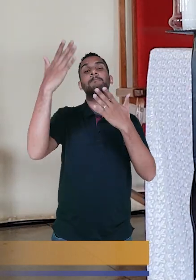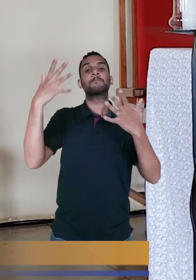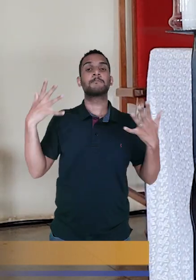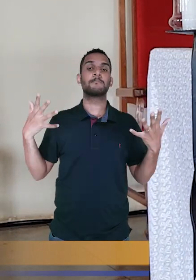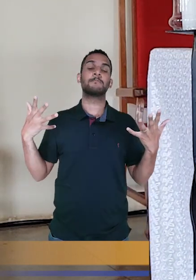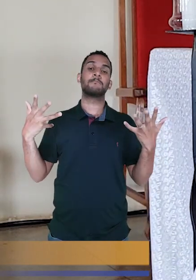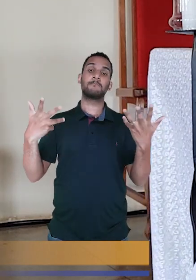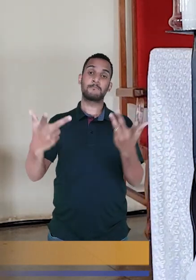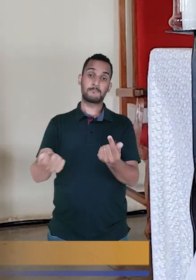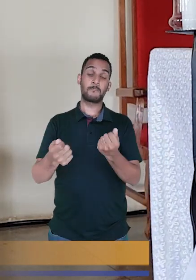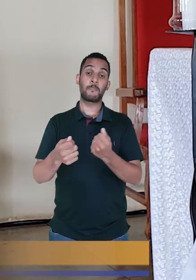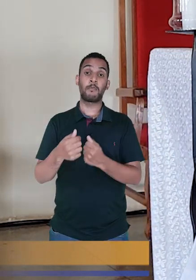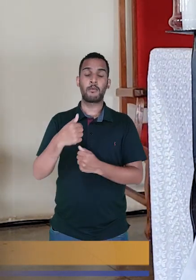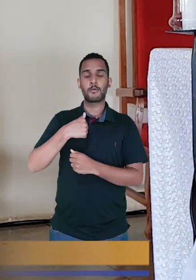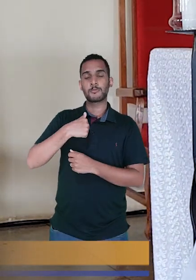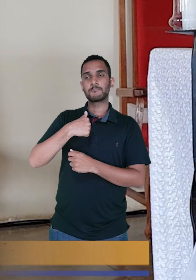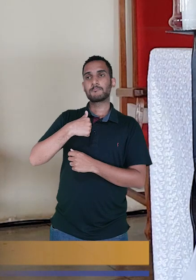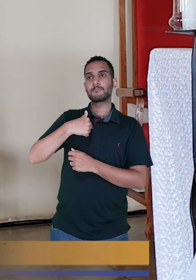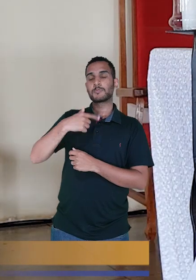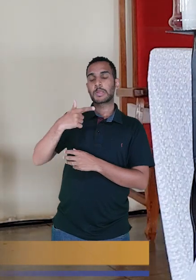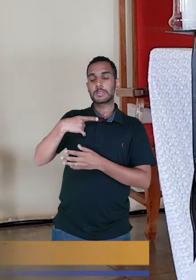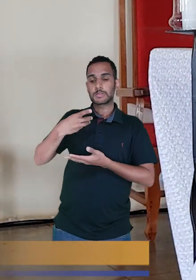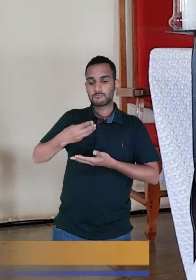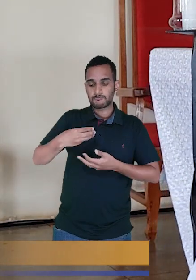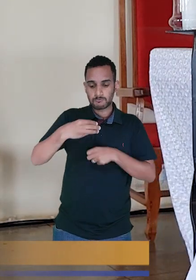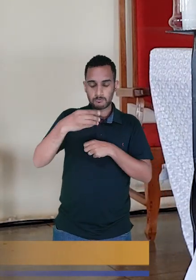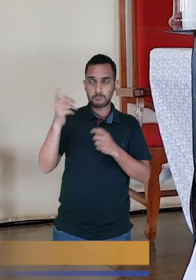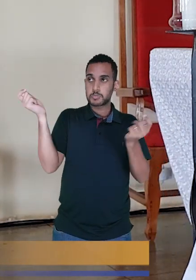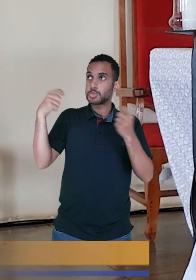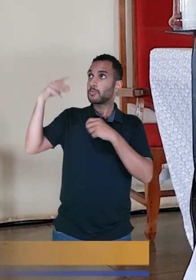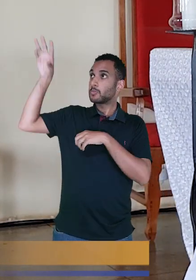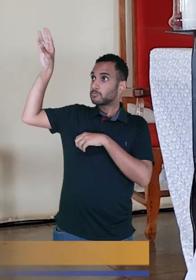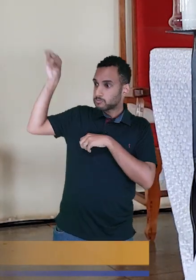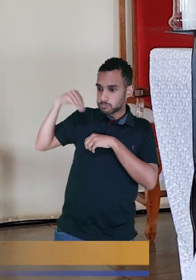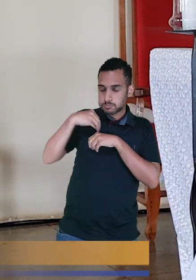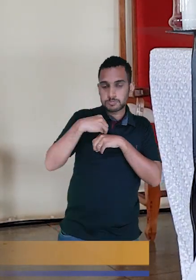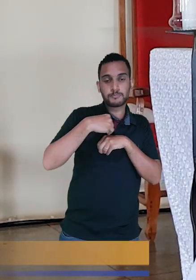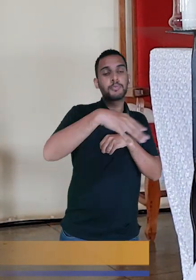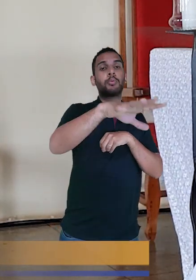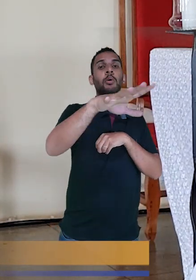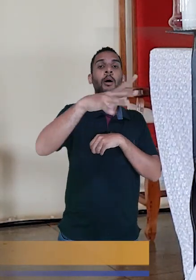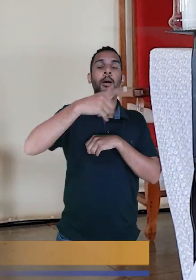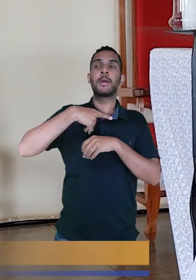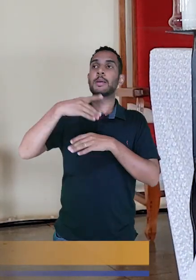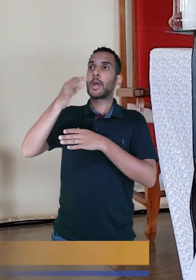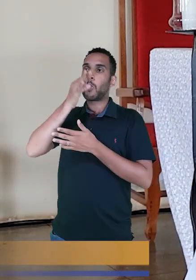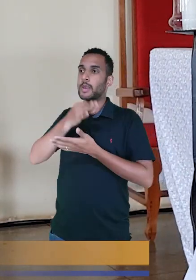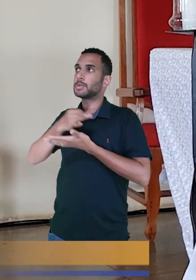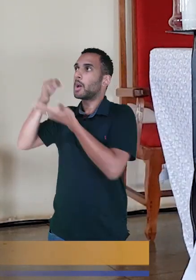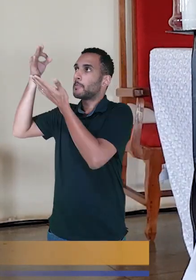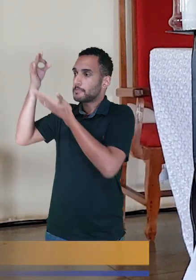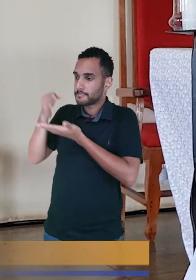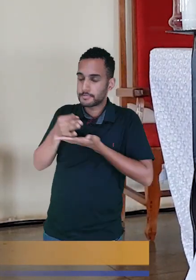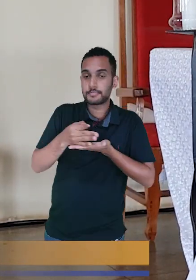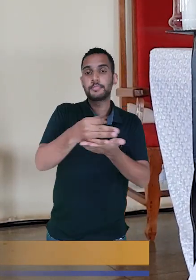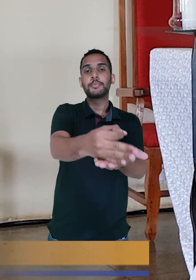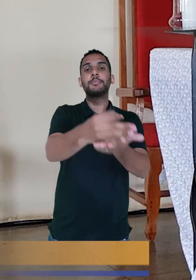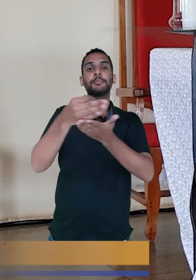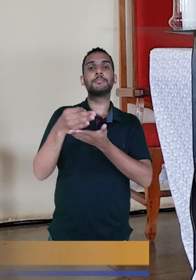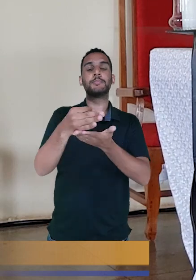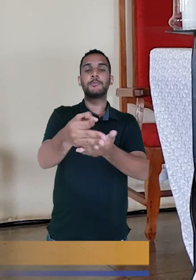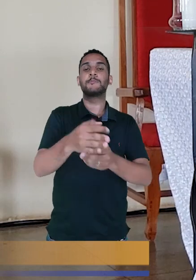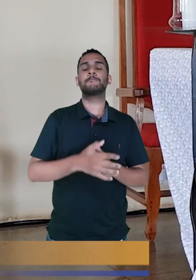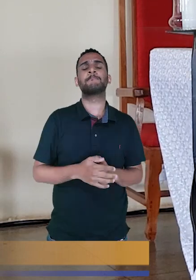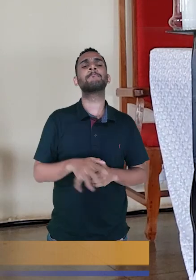uma graça, eu só tenho a agradecer, é uma graça muito grande você ser canal e meio para as pessoas e